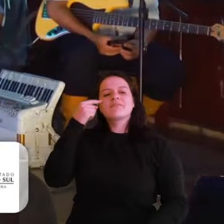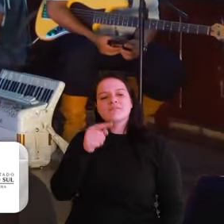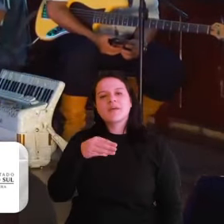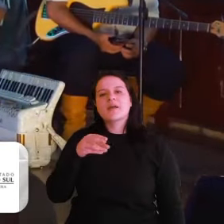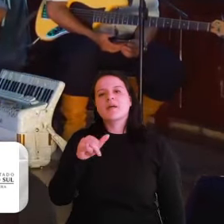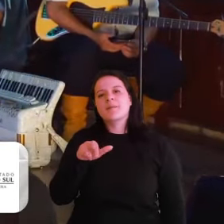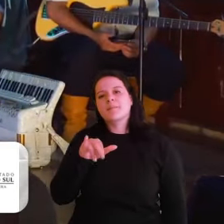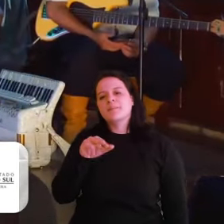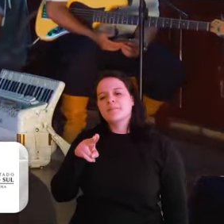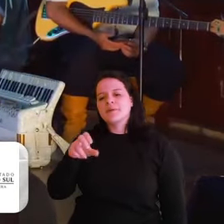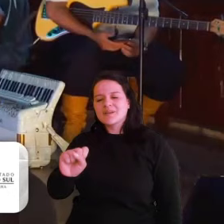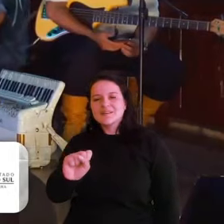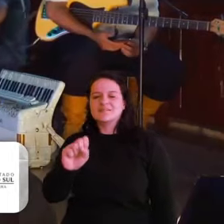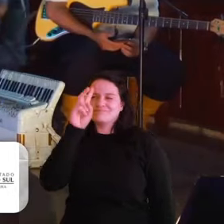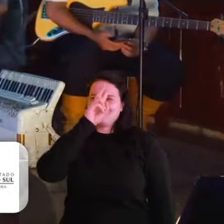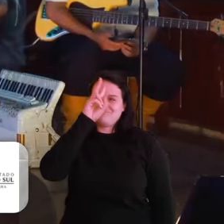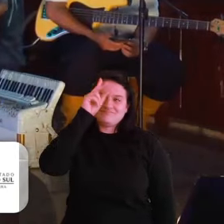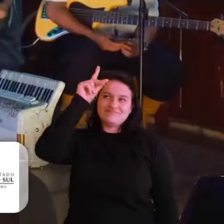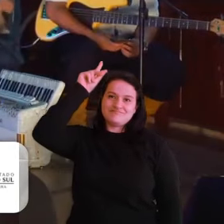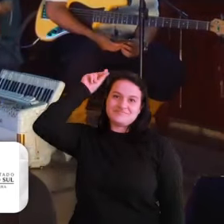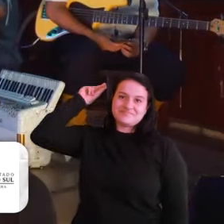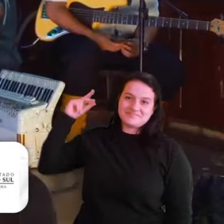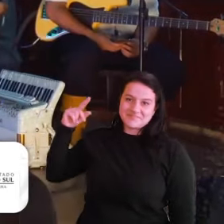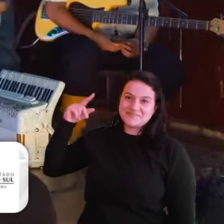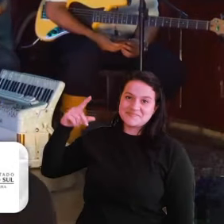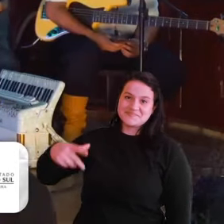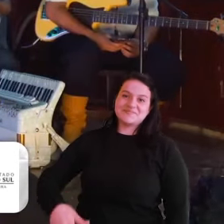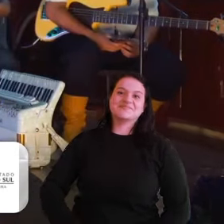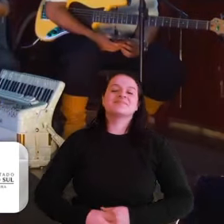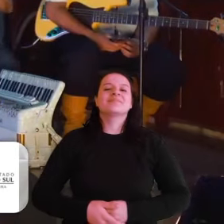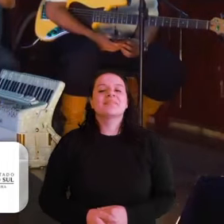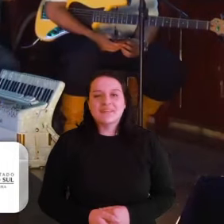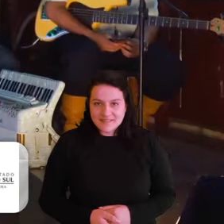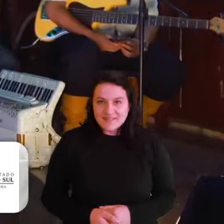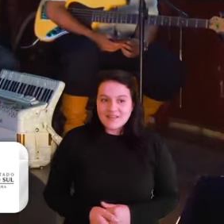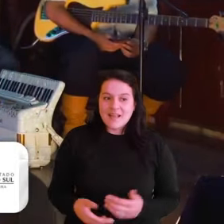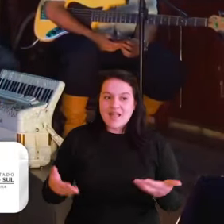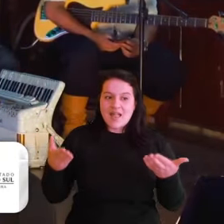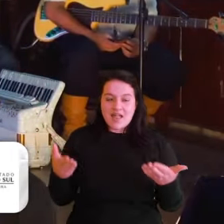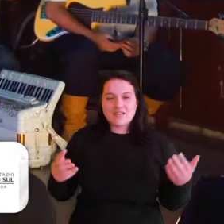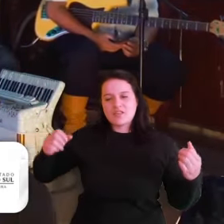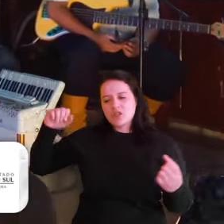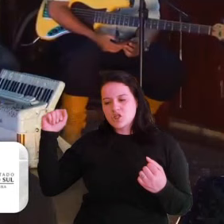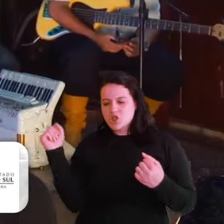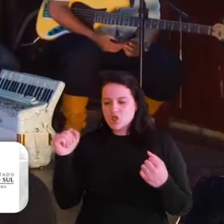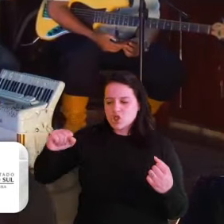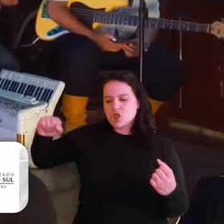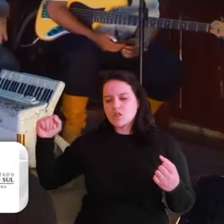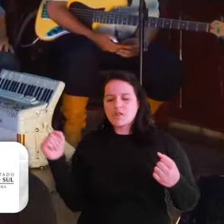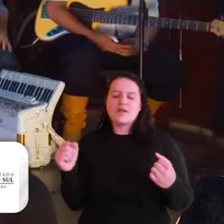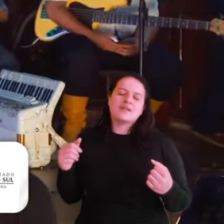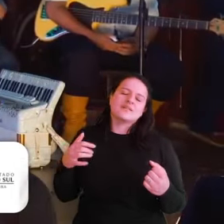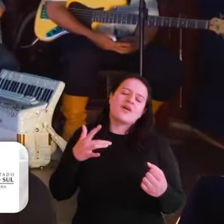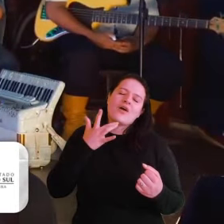Albino, né? Manique. Né? E esses toques de cordiona aí, tocar limpinho, fecha os olhos assim, parece que está